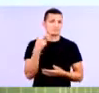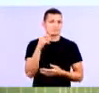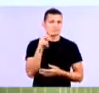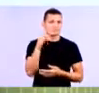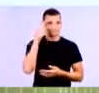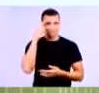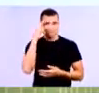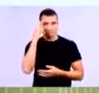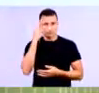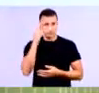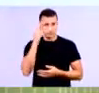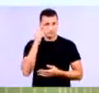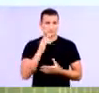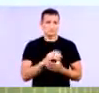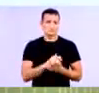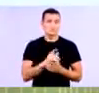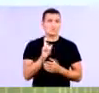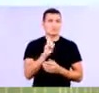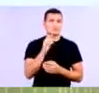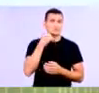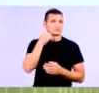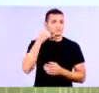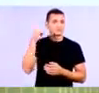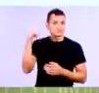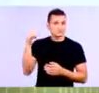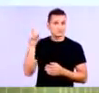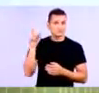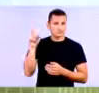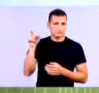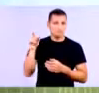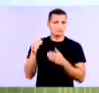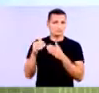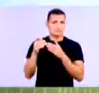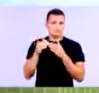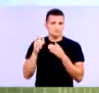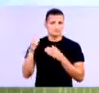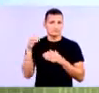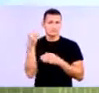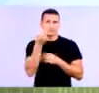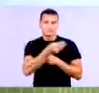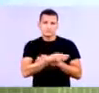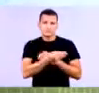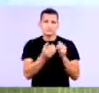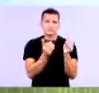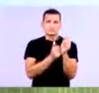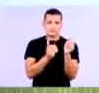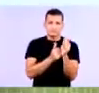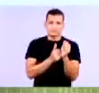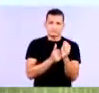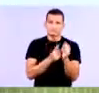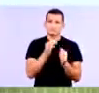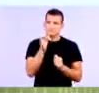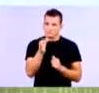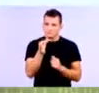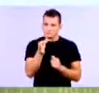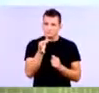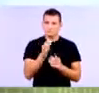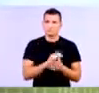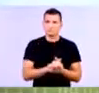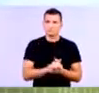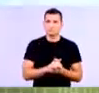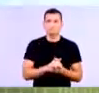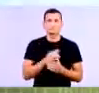chefe chega e diz, não, então liga para o fulano e pede para ele te passar o login e a senha. É ou não é? Se